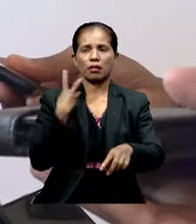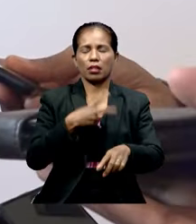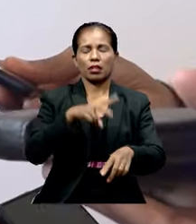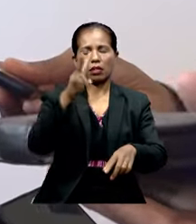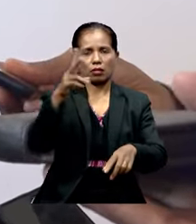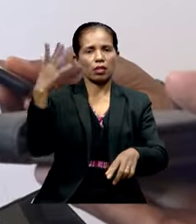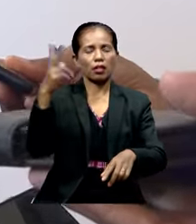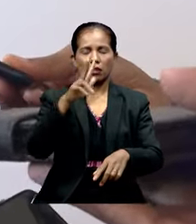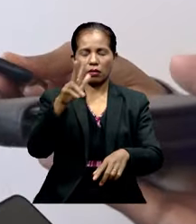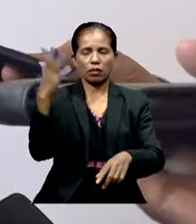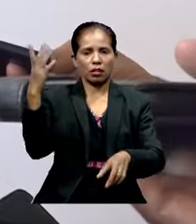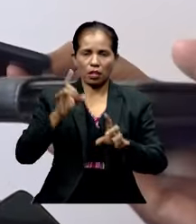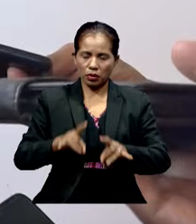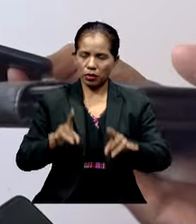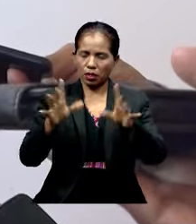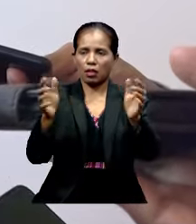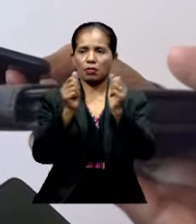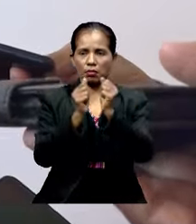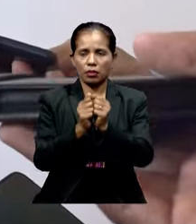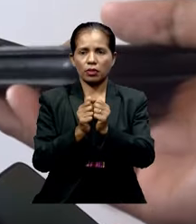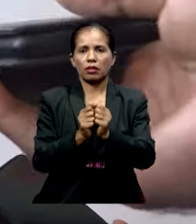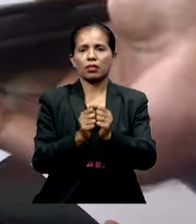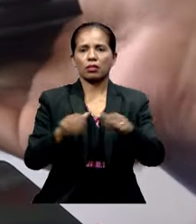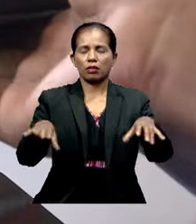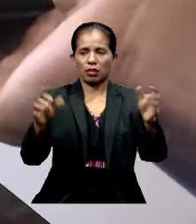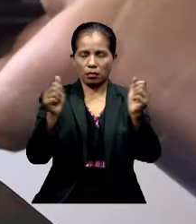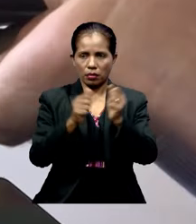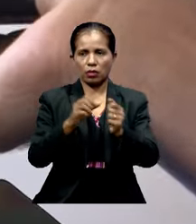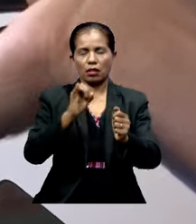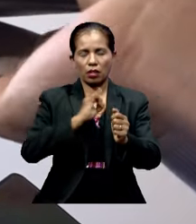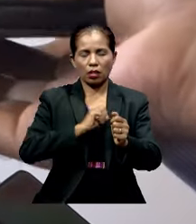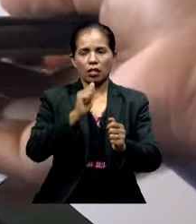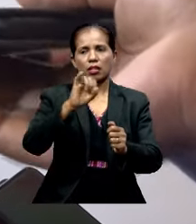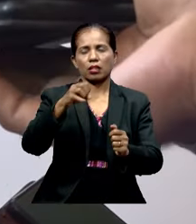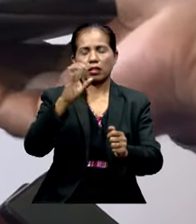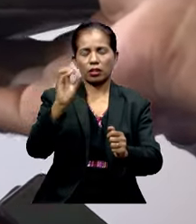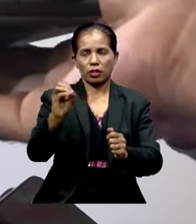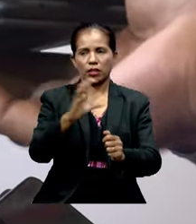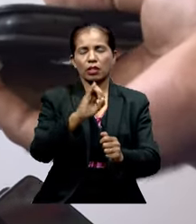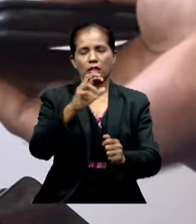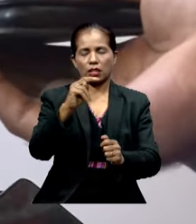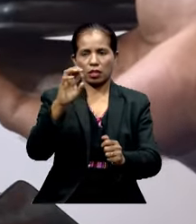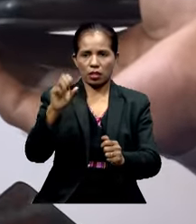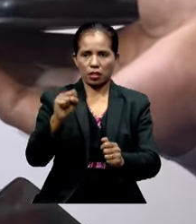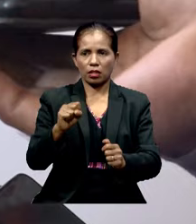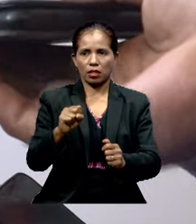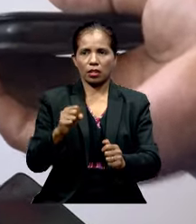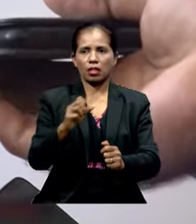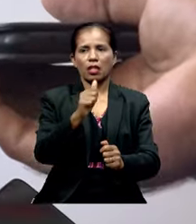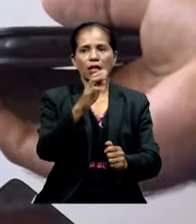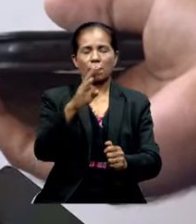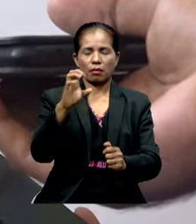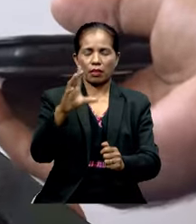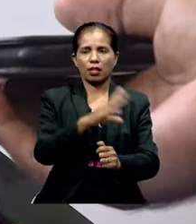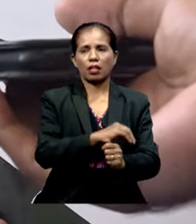Sydney, Macamuto, com a Velgo Terrestão, ao Agil Pereira, Inês Almeida, a Velgo Terri, na Cala,